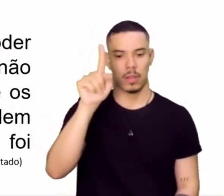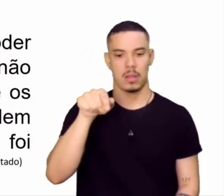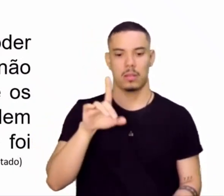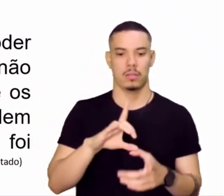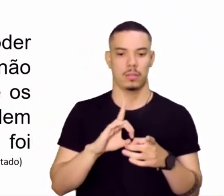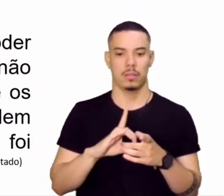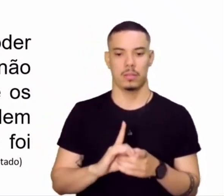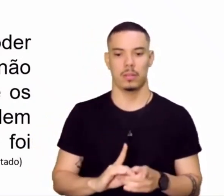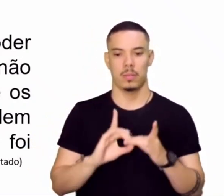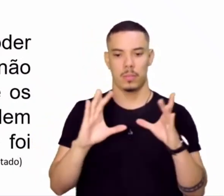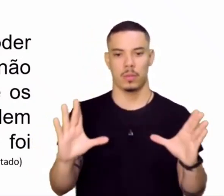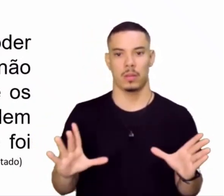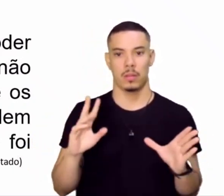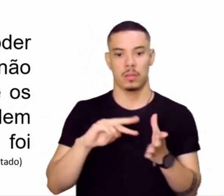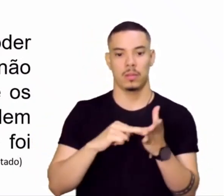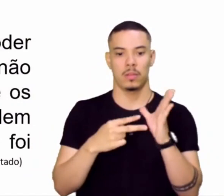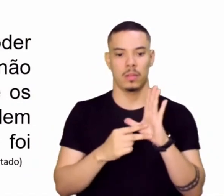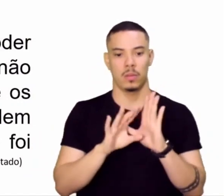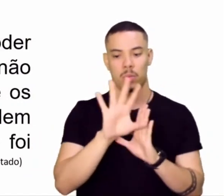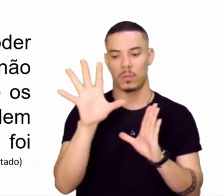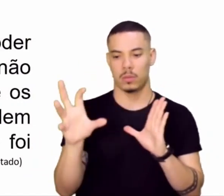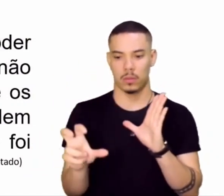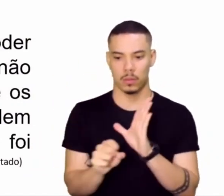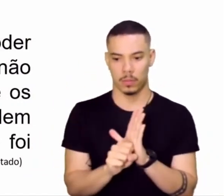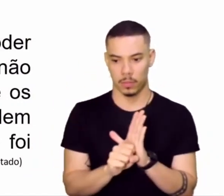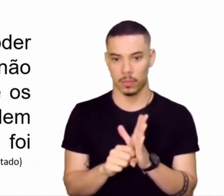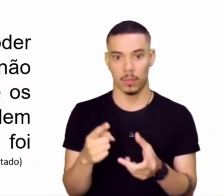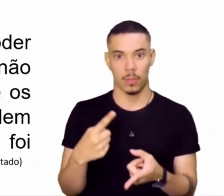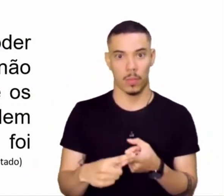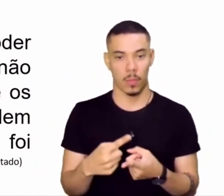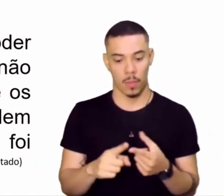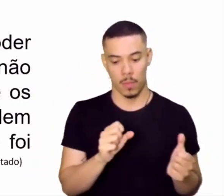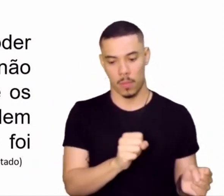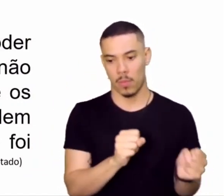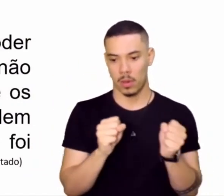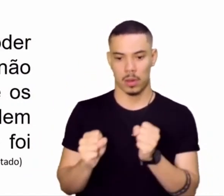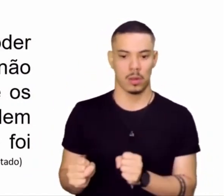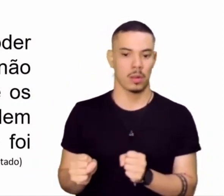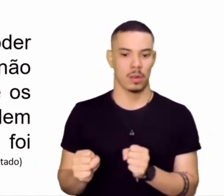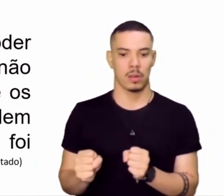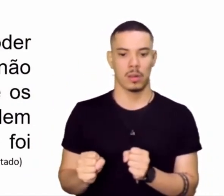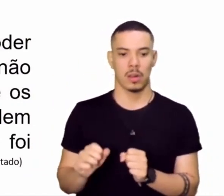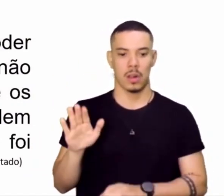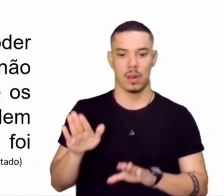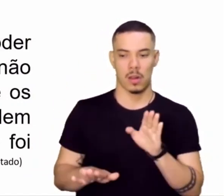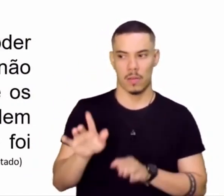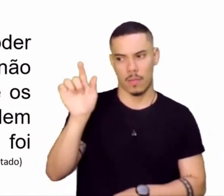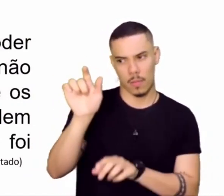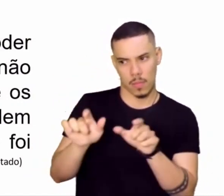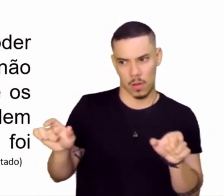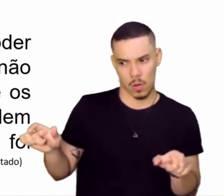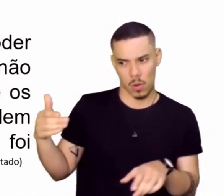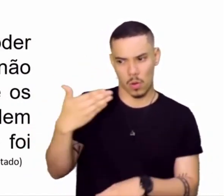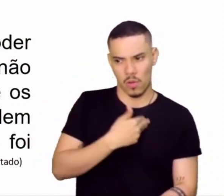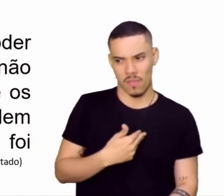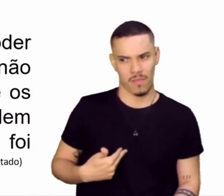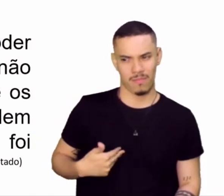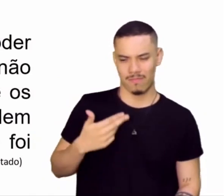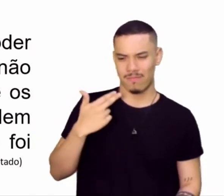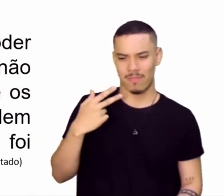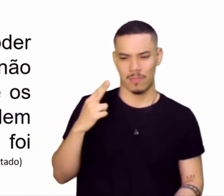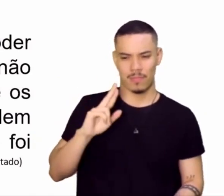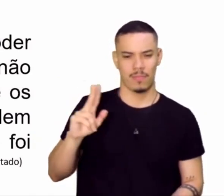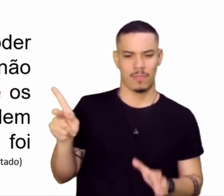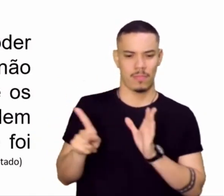É um símbolo dela. Que o poder não se identifica com os ocupantes do governo. Não lhes pertence, mas